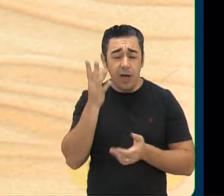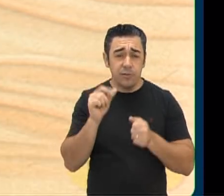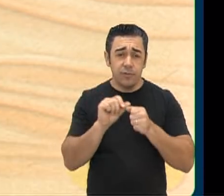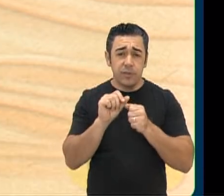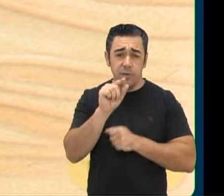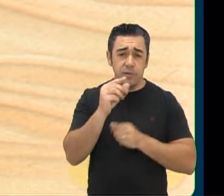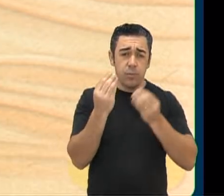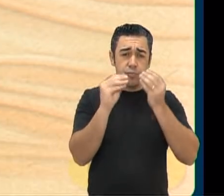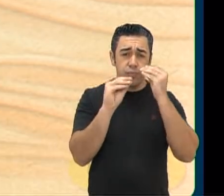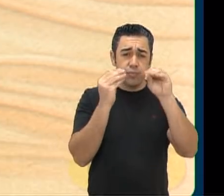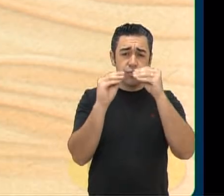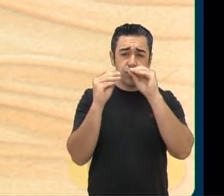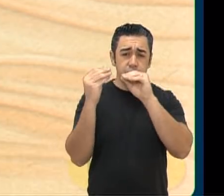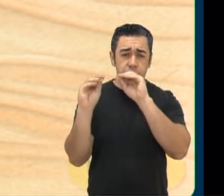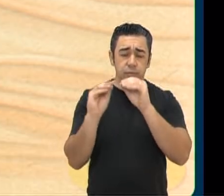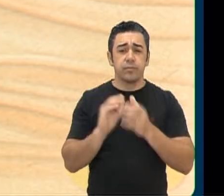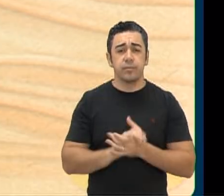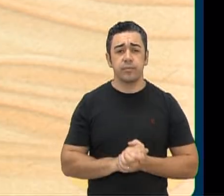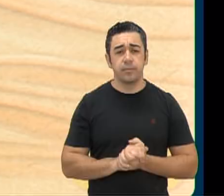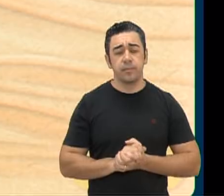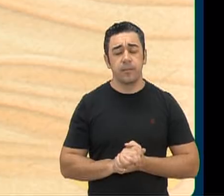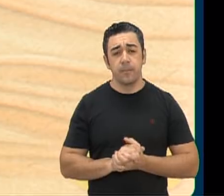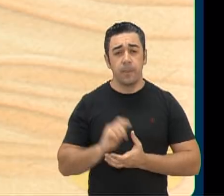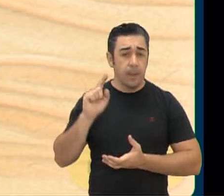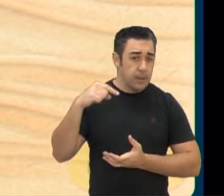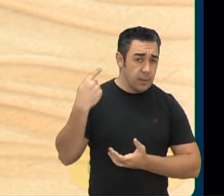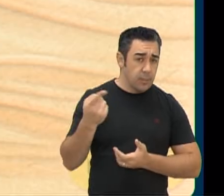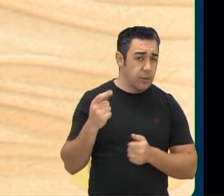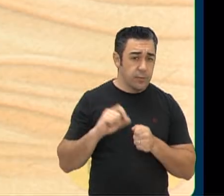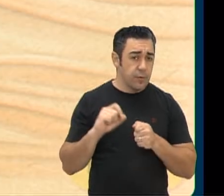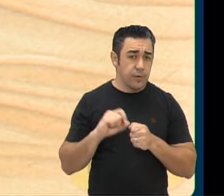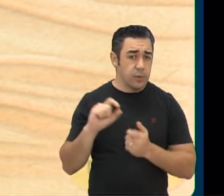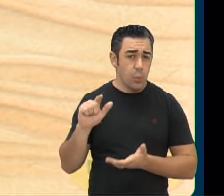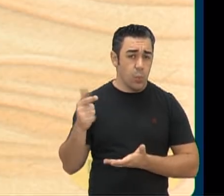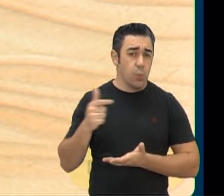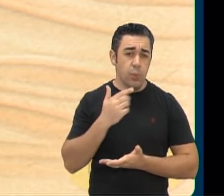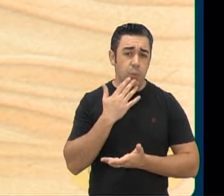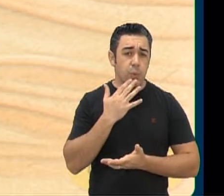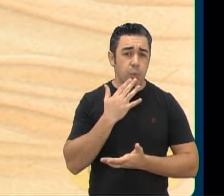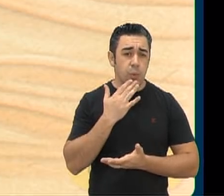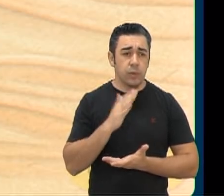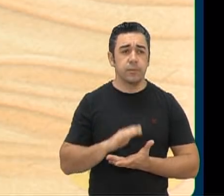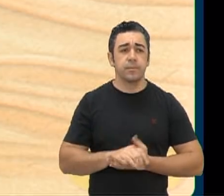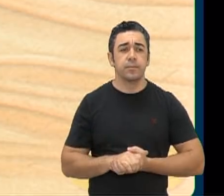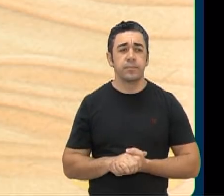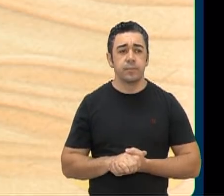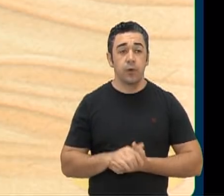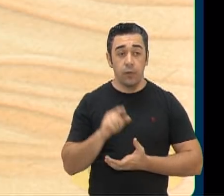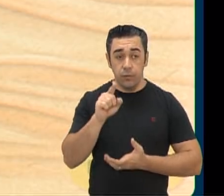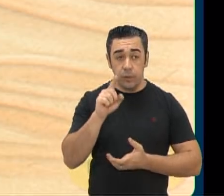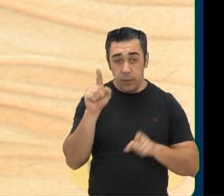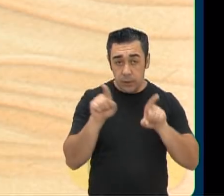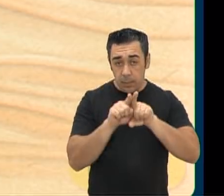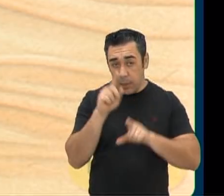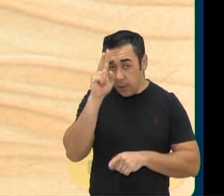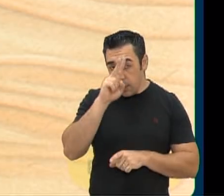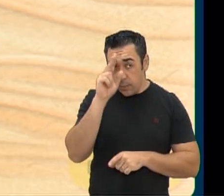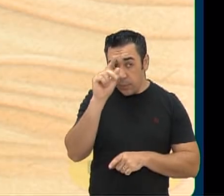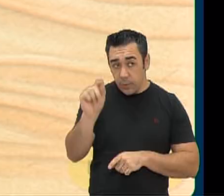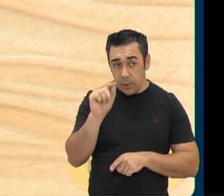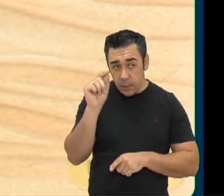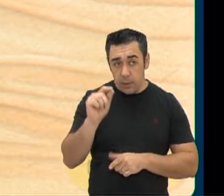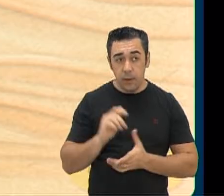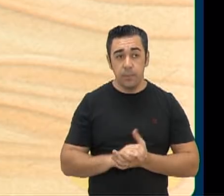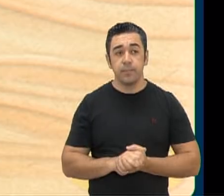e você deixa para depois a peça de outra cor. Lembre também ali, ó, veja que